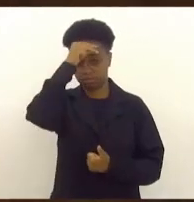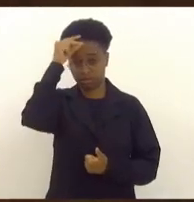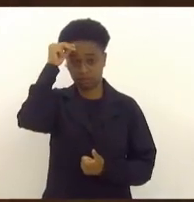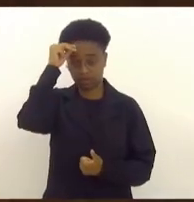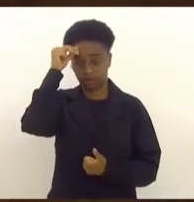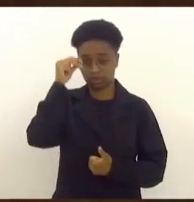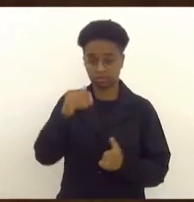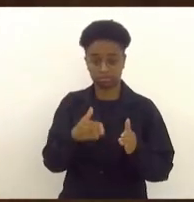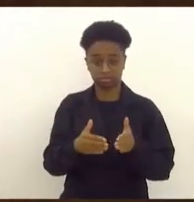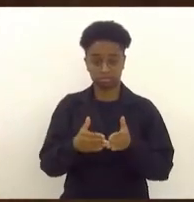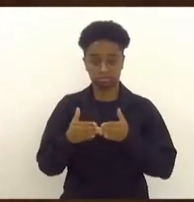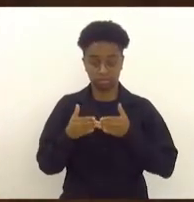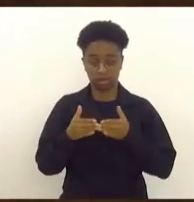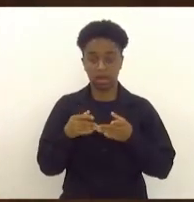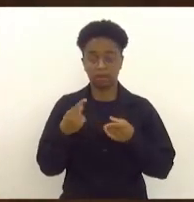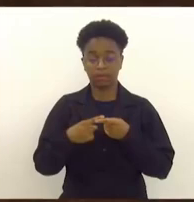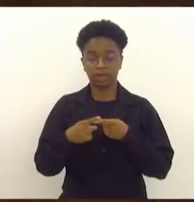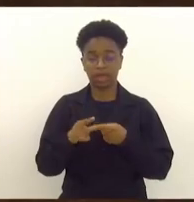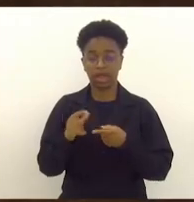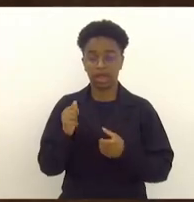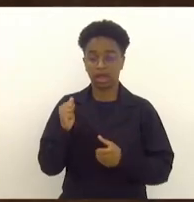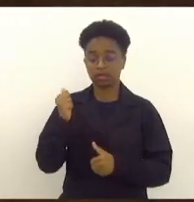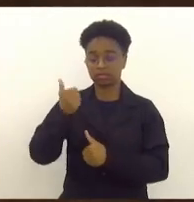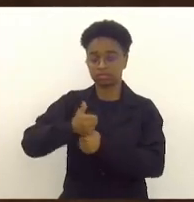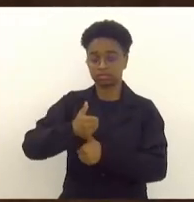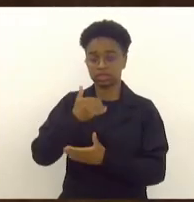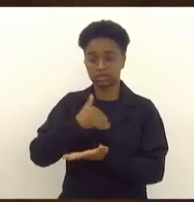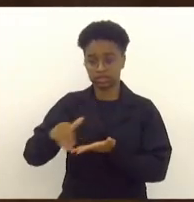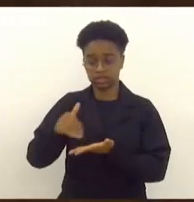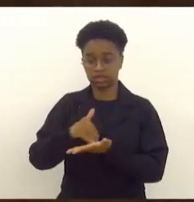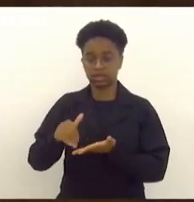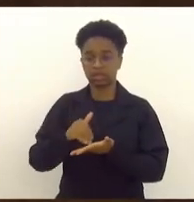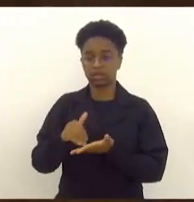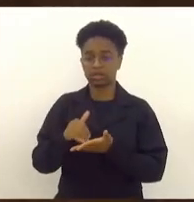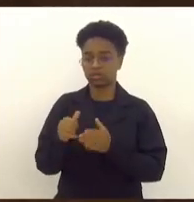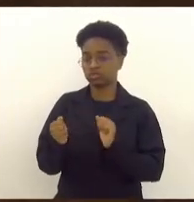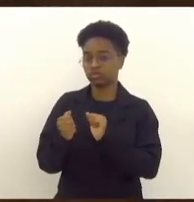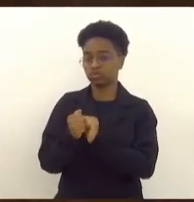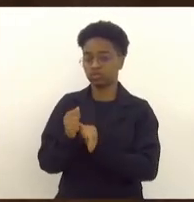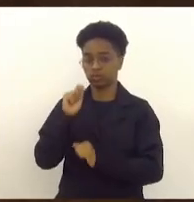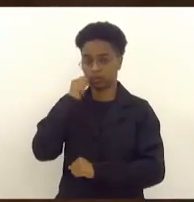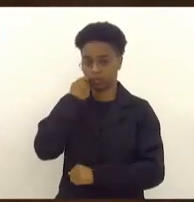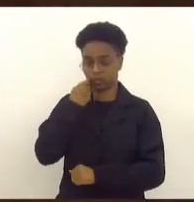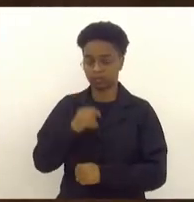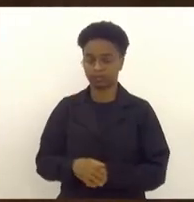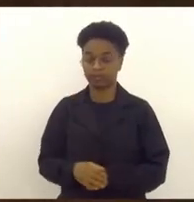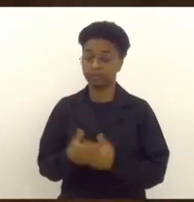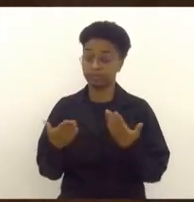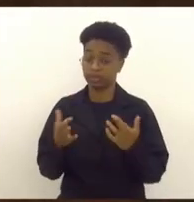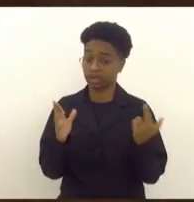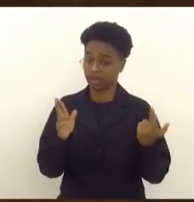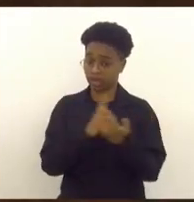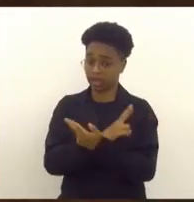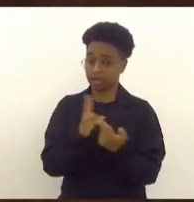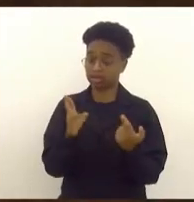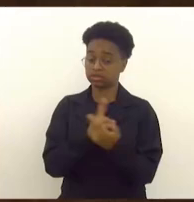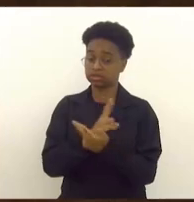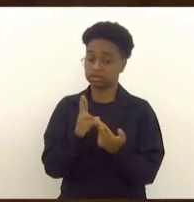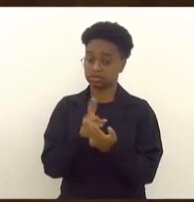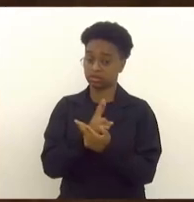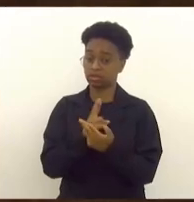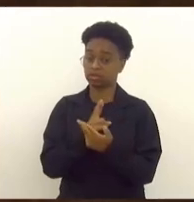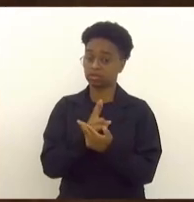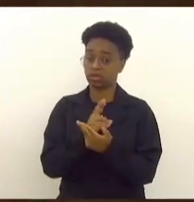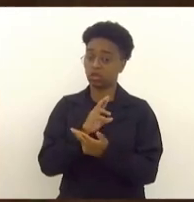licenciou do cargo para assumir uma secretaria no governo Eduardo Paes Rodrigo a relação vai